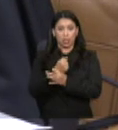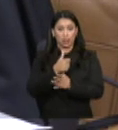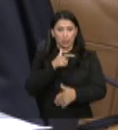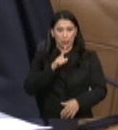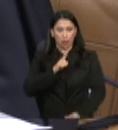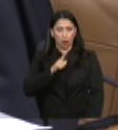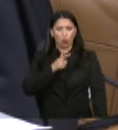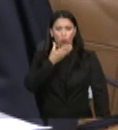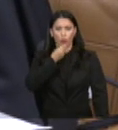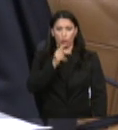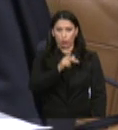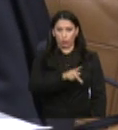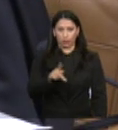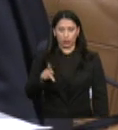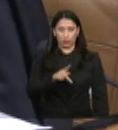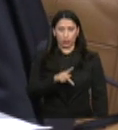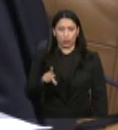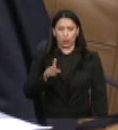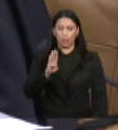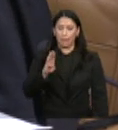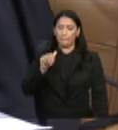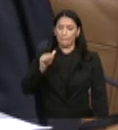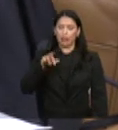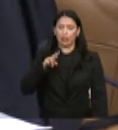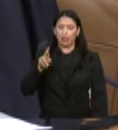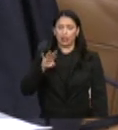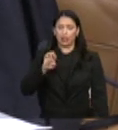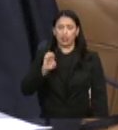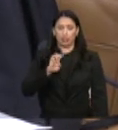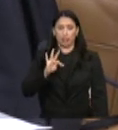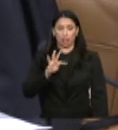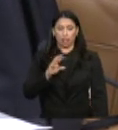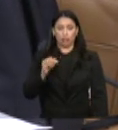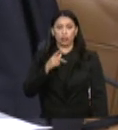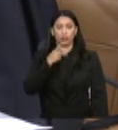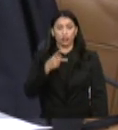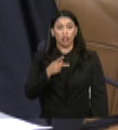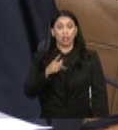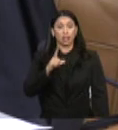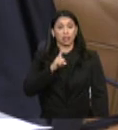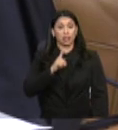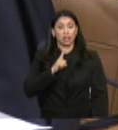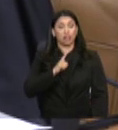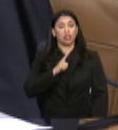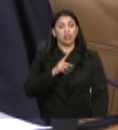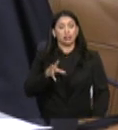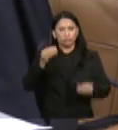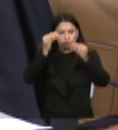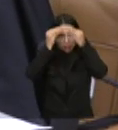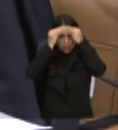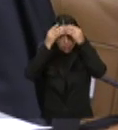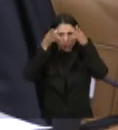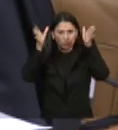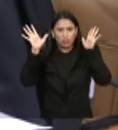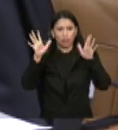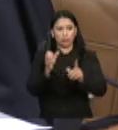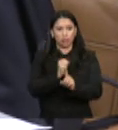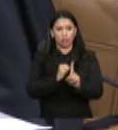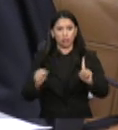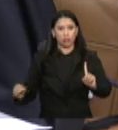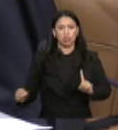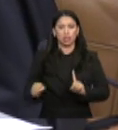dessa fonte jorram luzes para o estado de direito suas liberdades reais